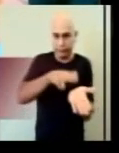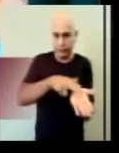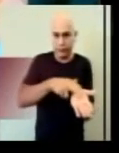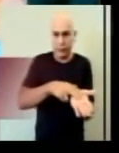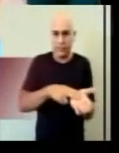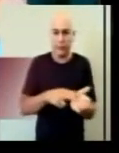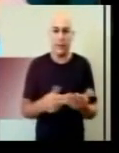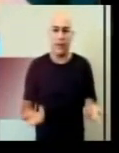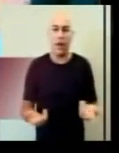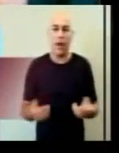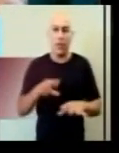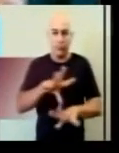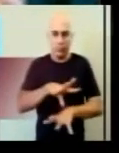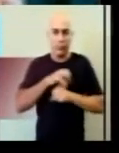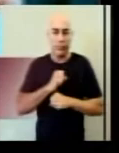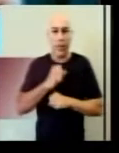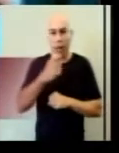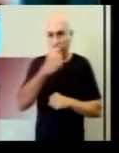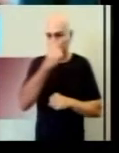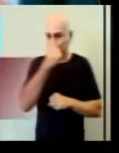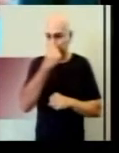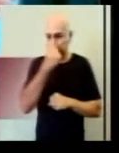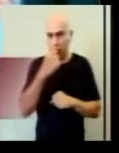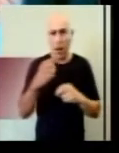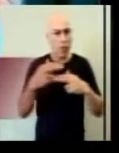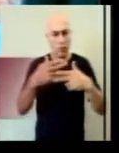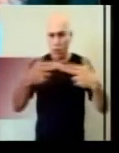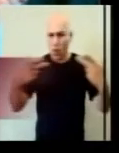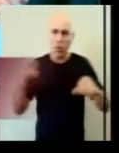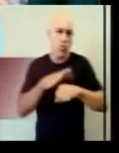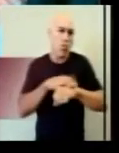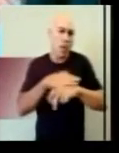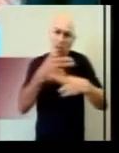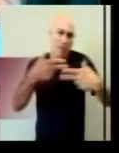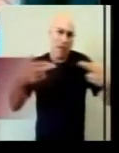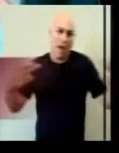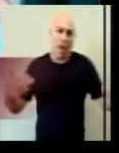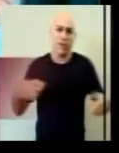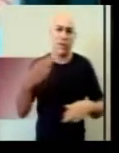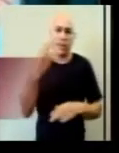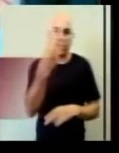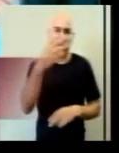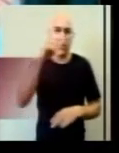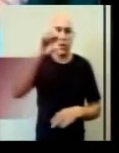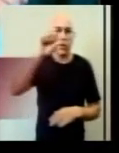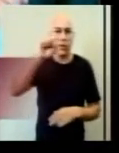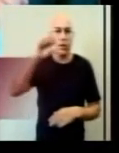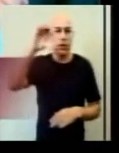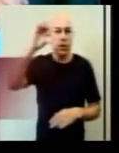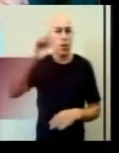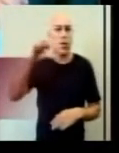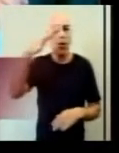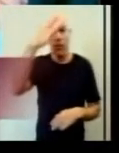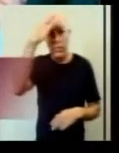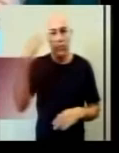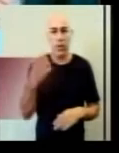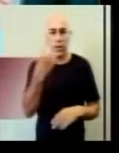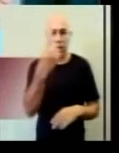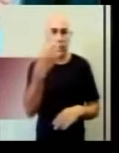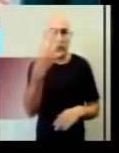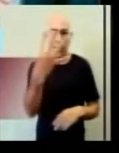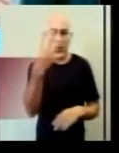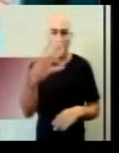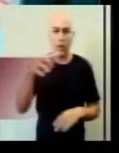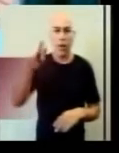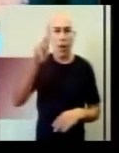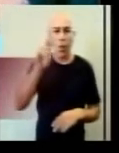por síndrome respiratória de qualquer natureza, 389 pacientes, sendo que 144